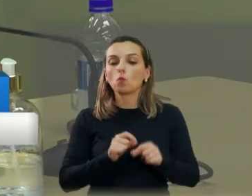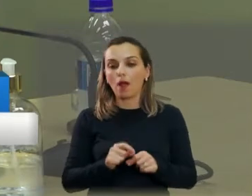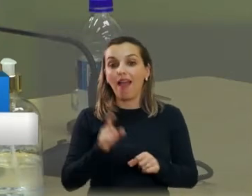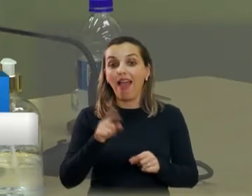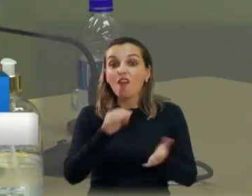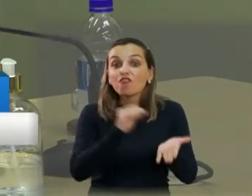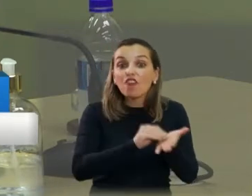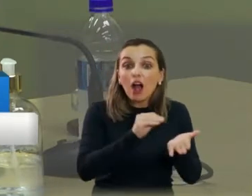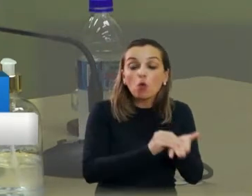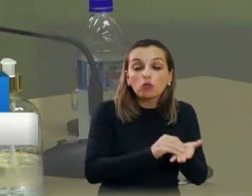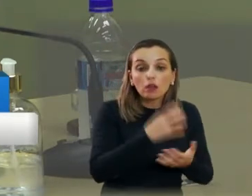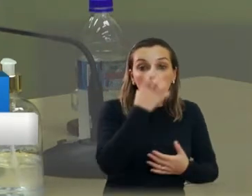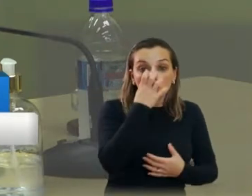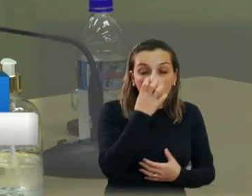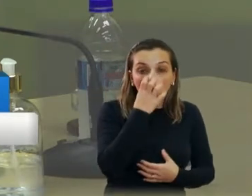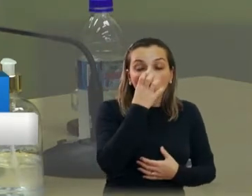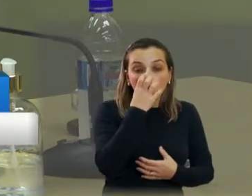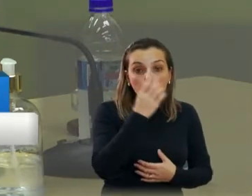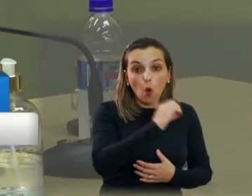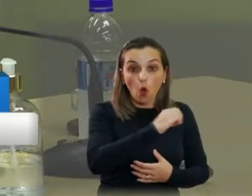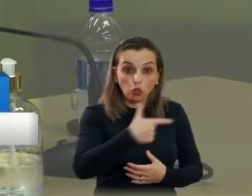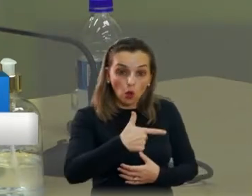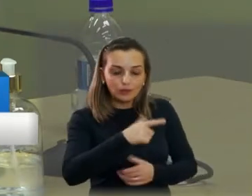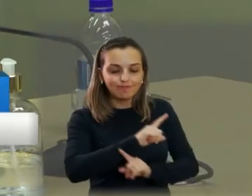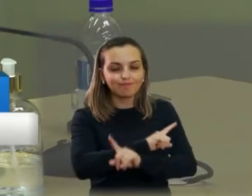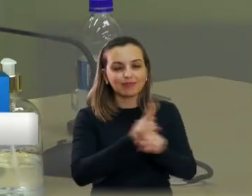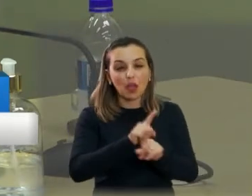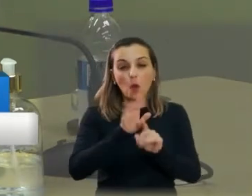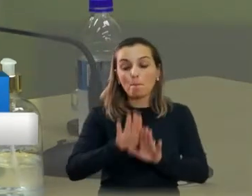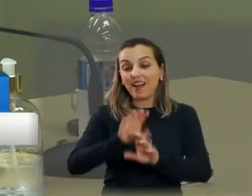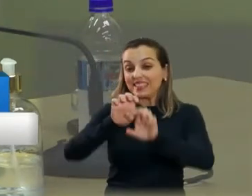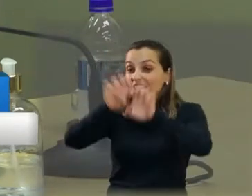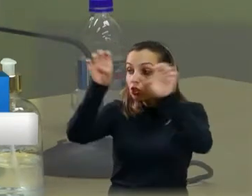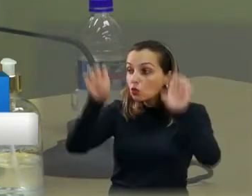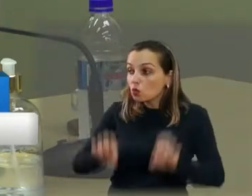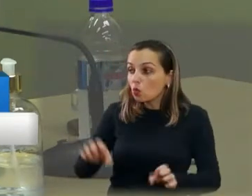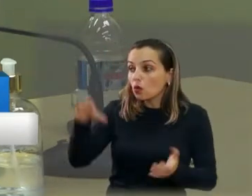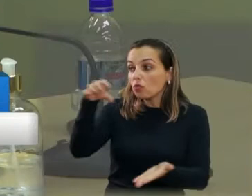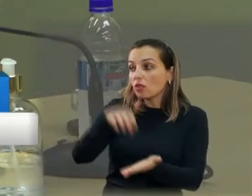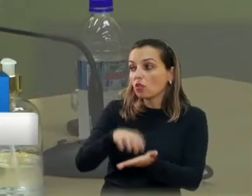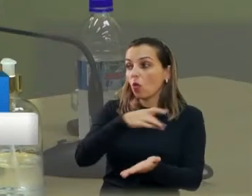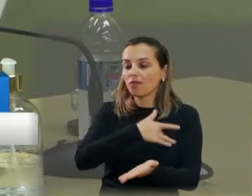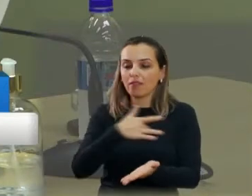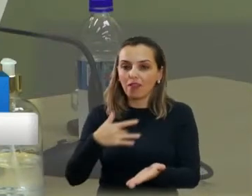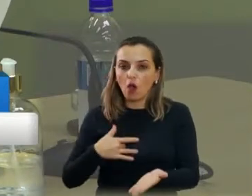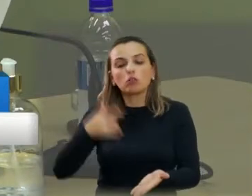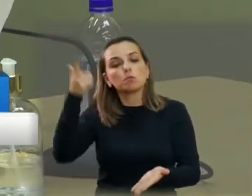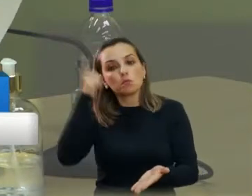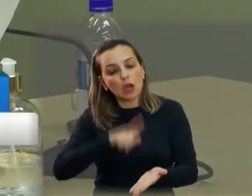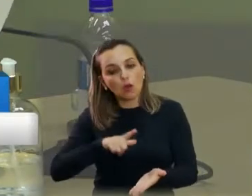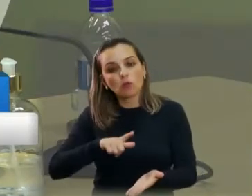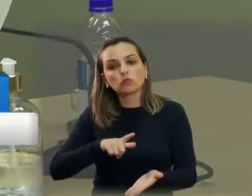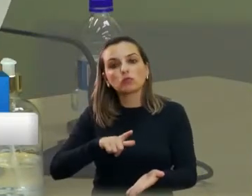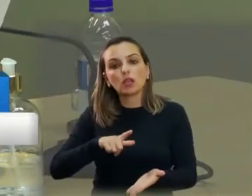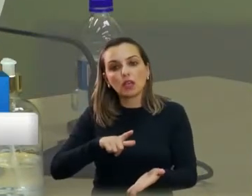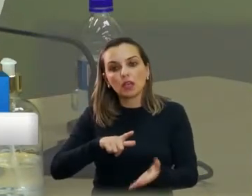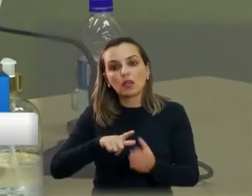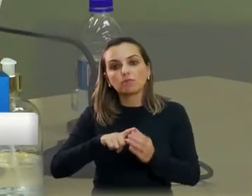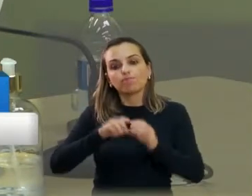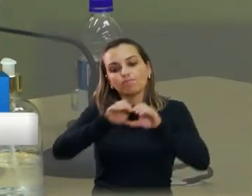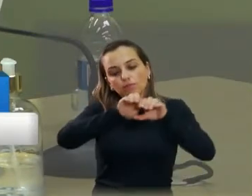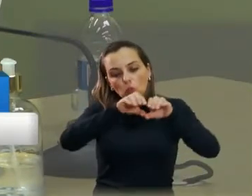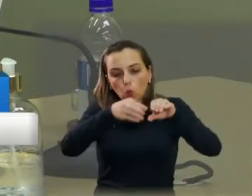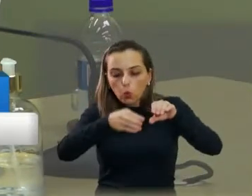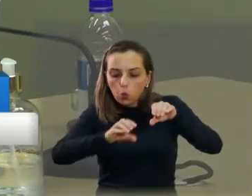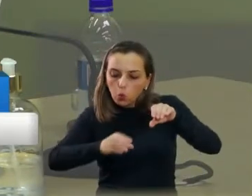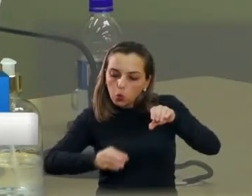oxigênio, mas a gente readequar a estrutura dessas unidades para poder transportar todo esse oxigênio